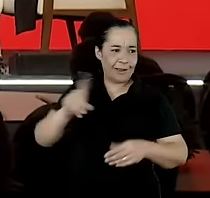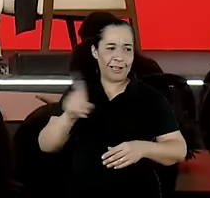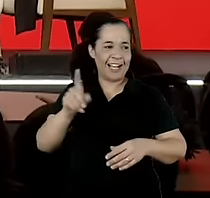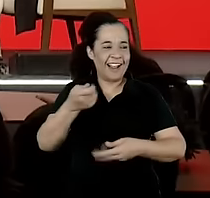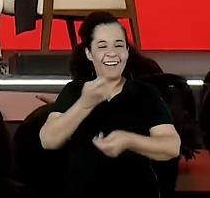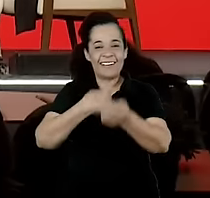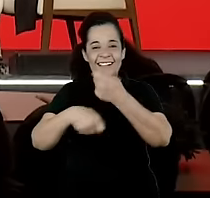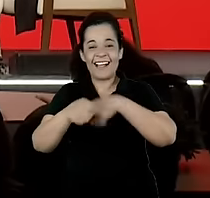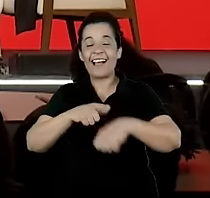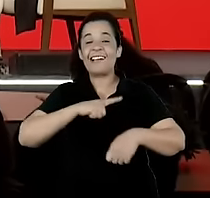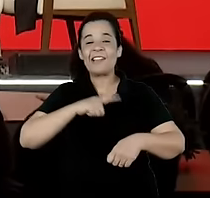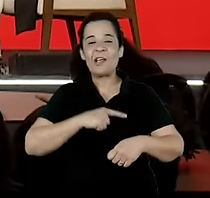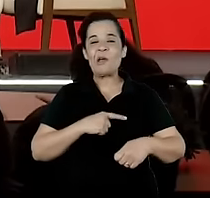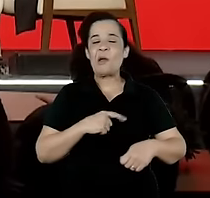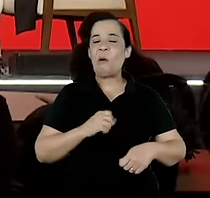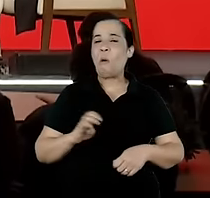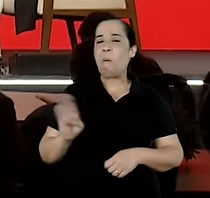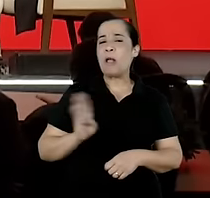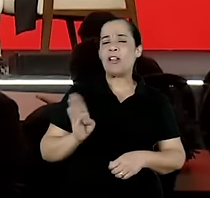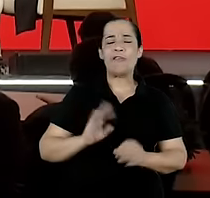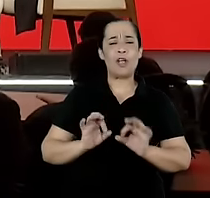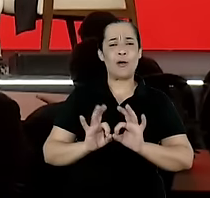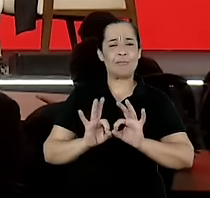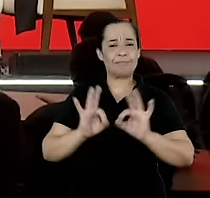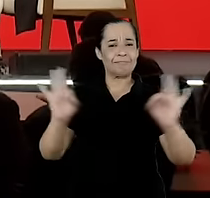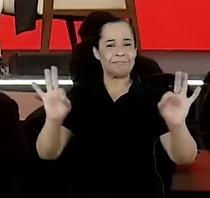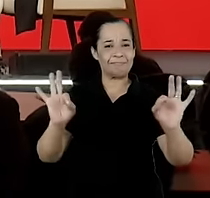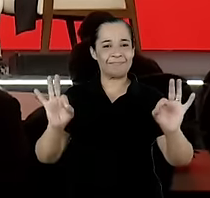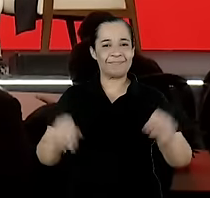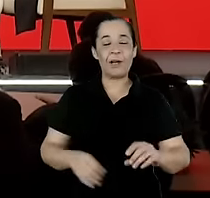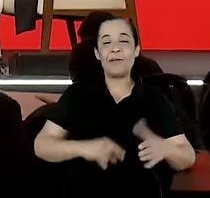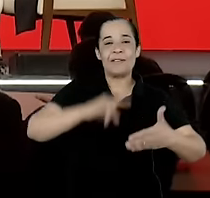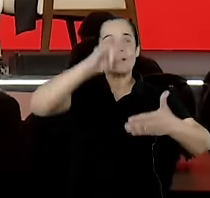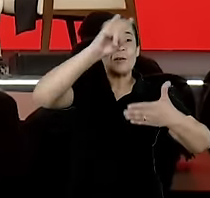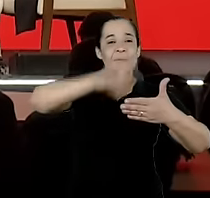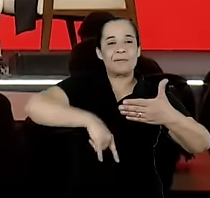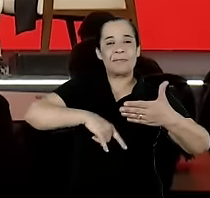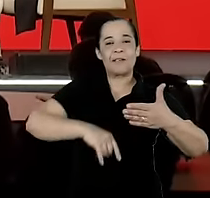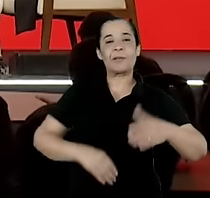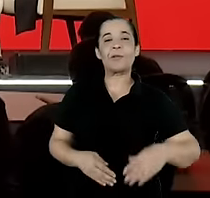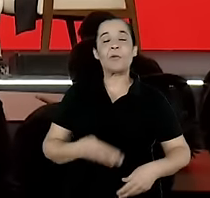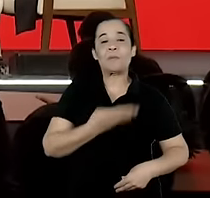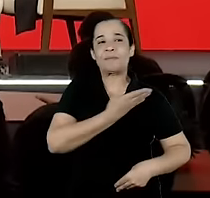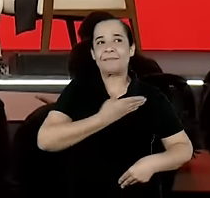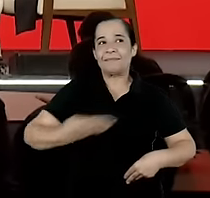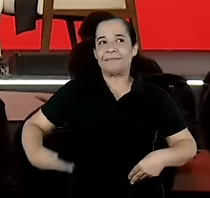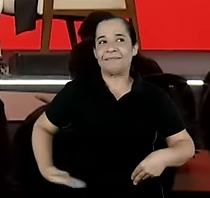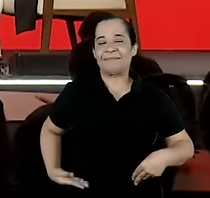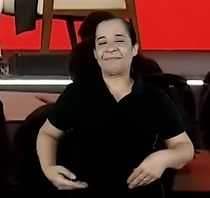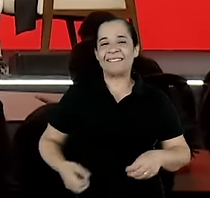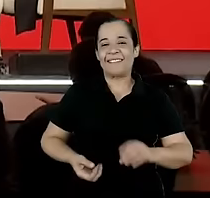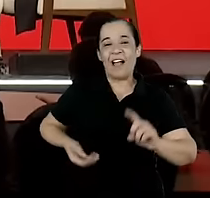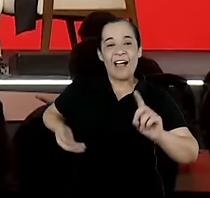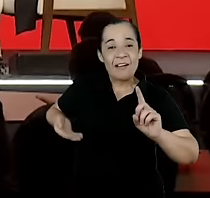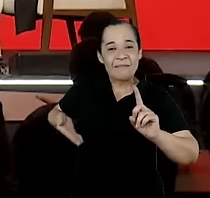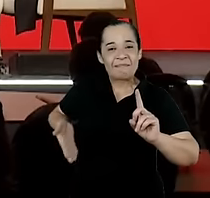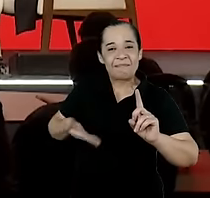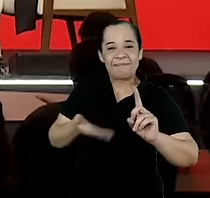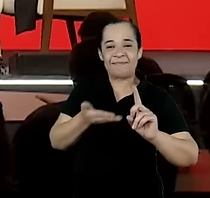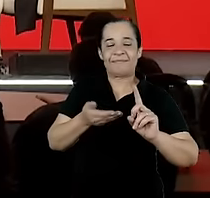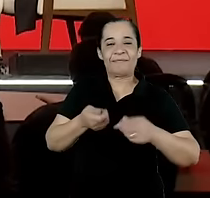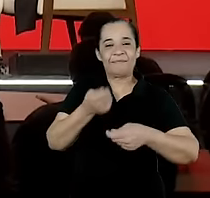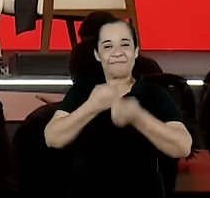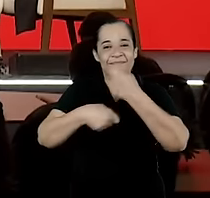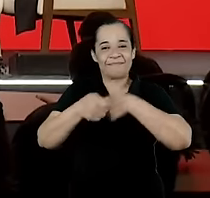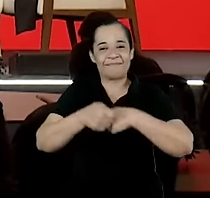benefício muito muito grande pro título público incentivo muito grande para que a locação de recursos acabe sendo direcionada para esses